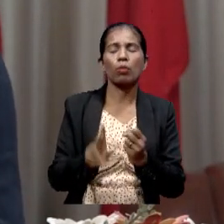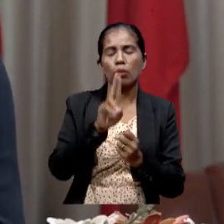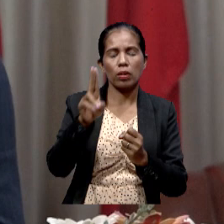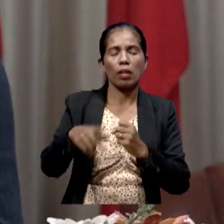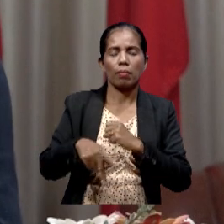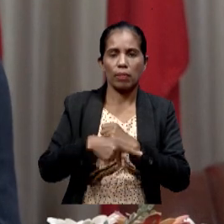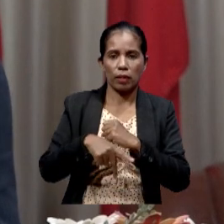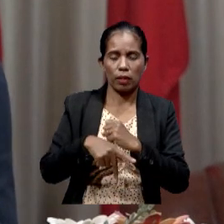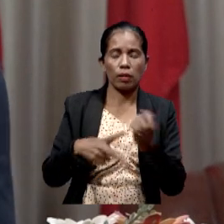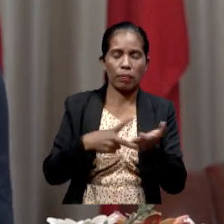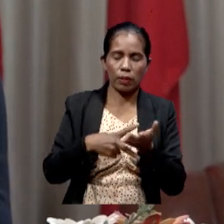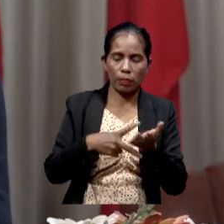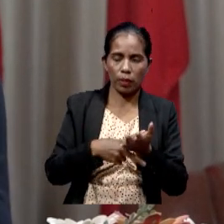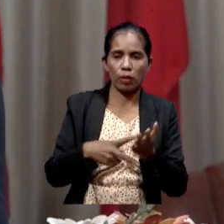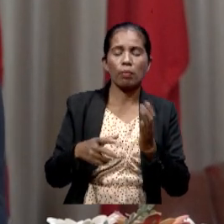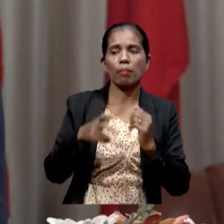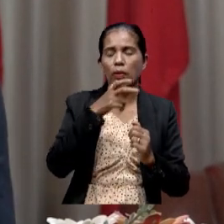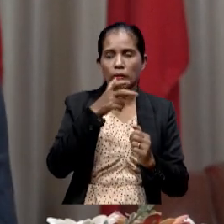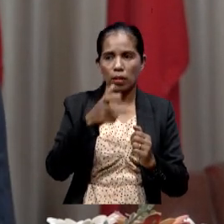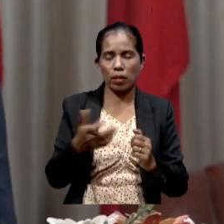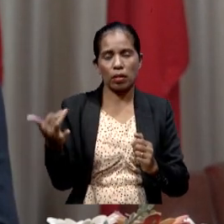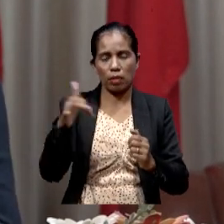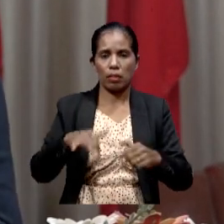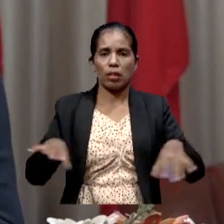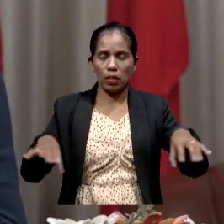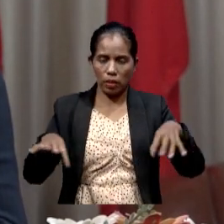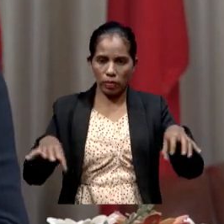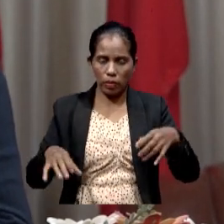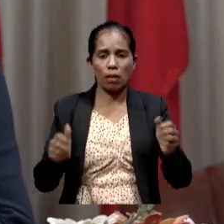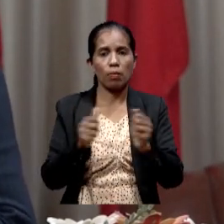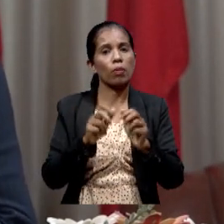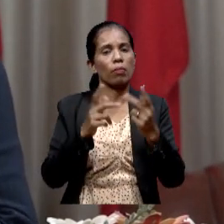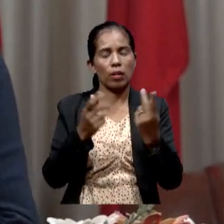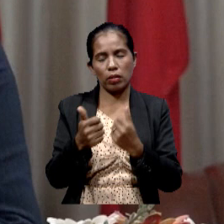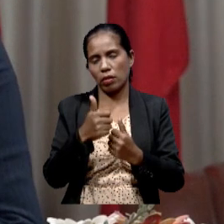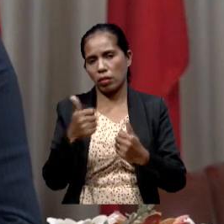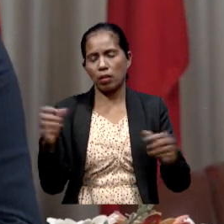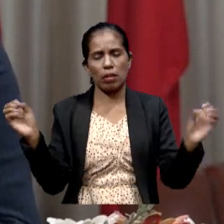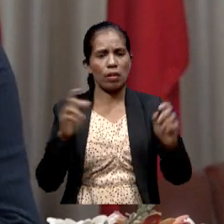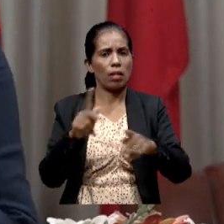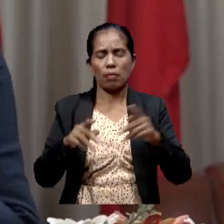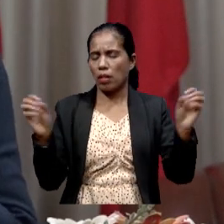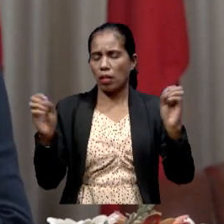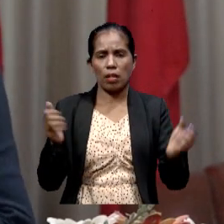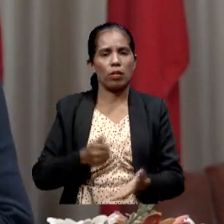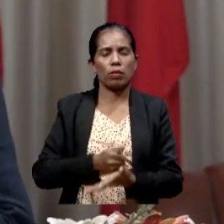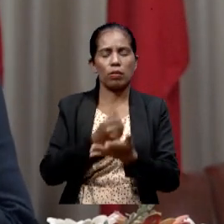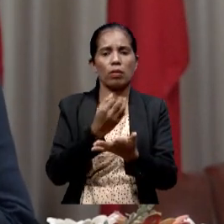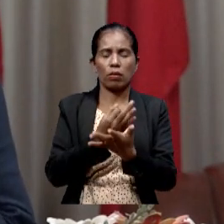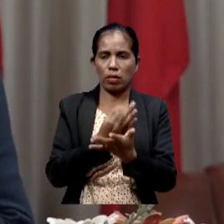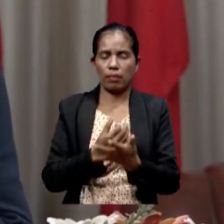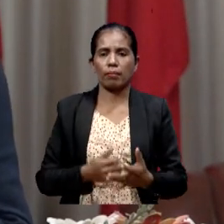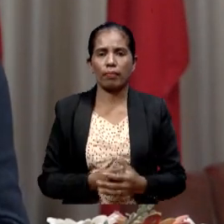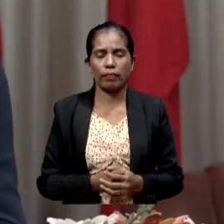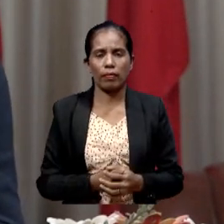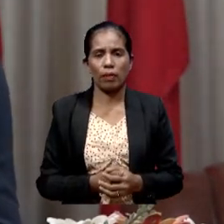la lais então imi garantido di imi contrato ho companhia sira serviço se lei ba la força imi dem serviço de tesene